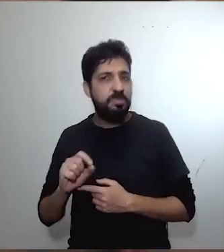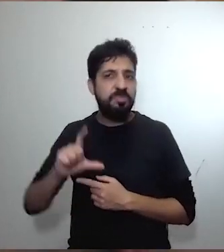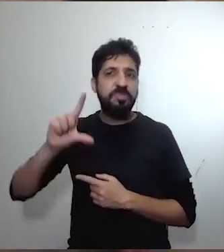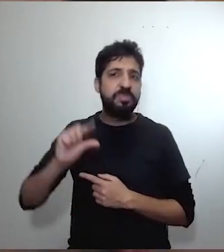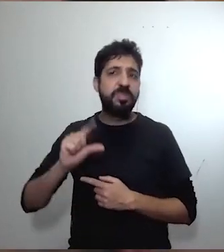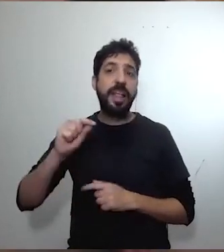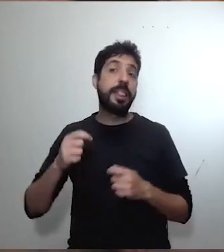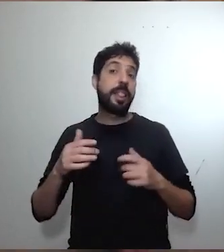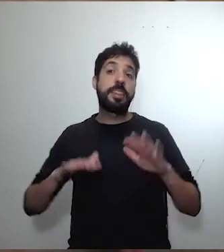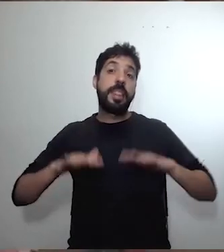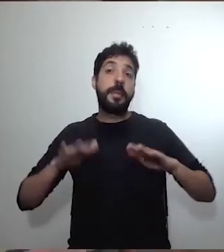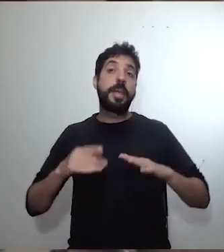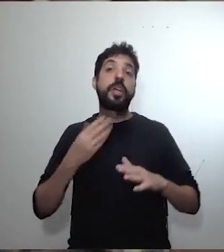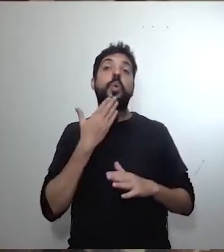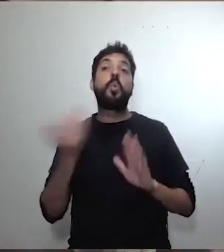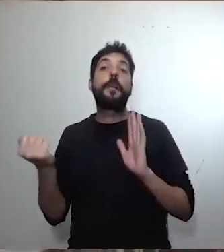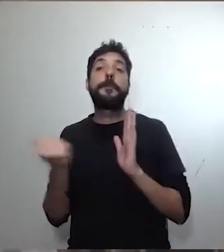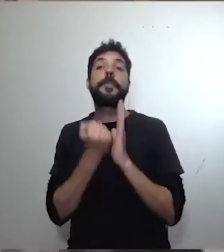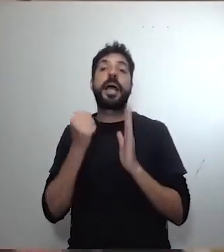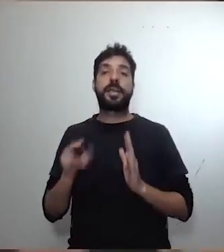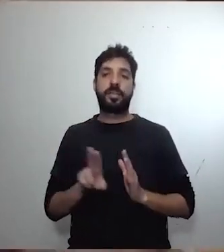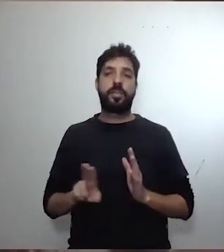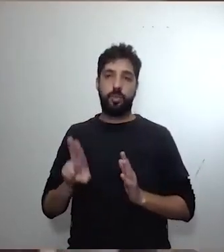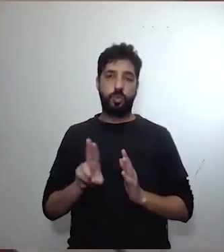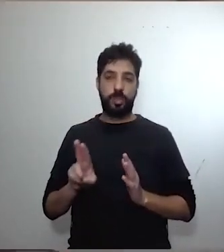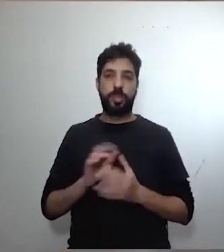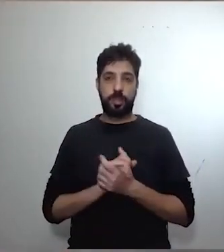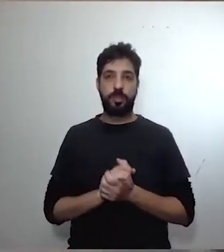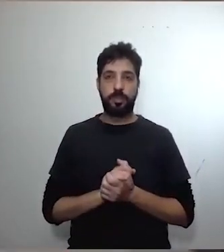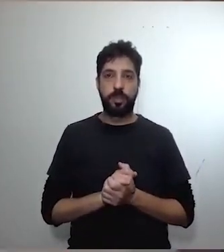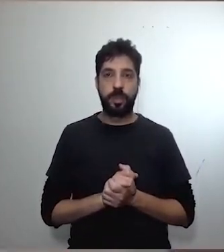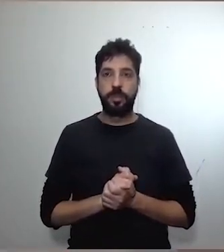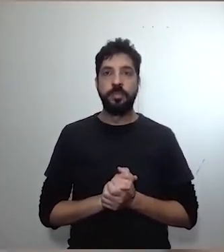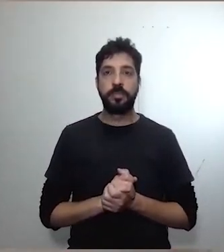também vai depender da marca da farinha que vocês estiverem utilizando, né?